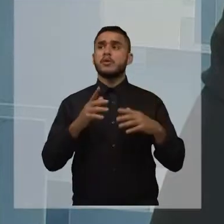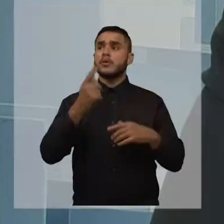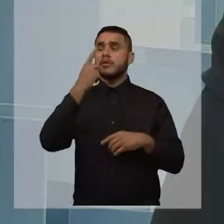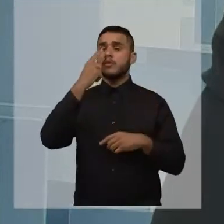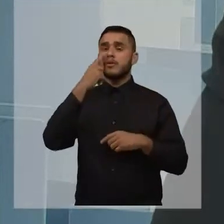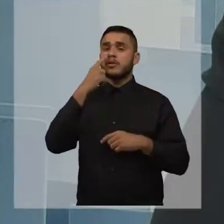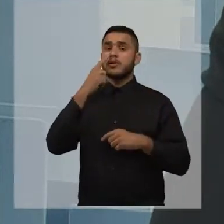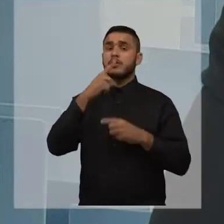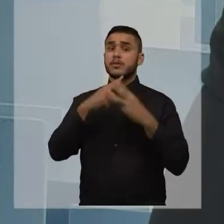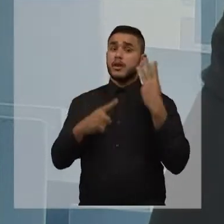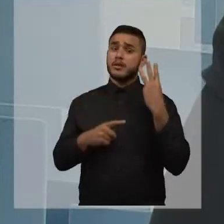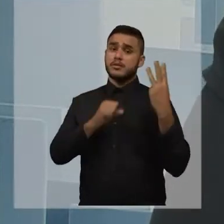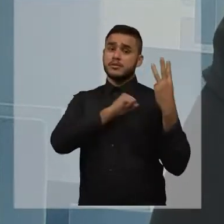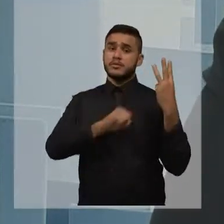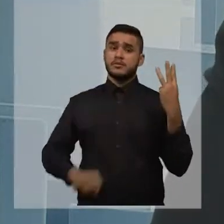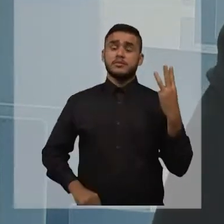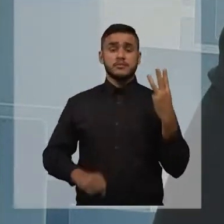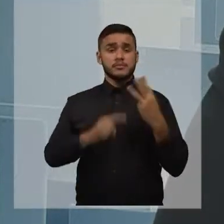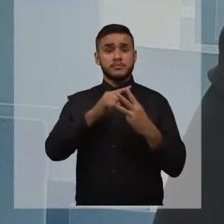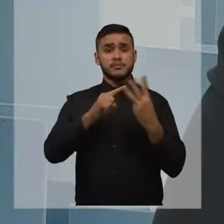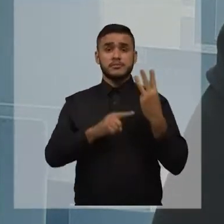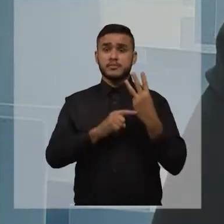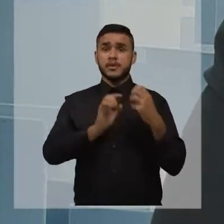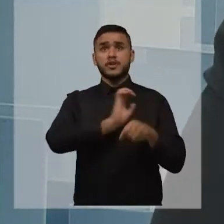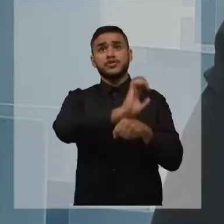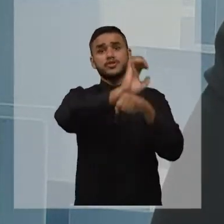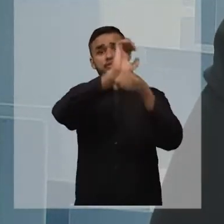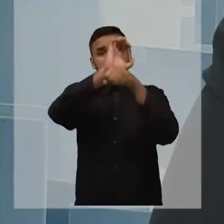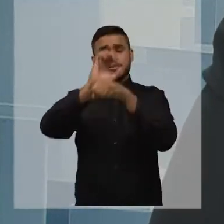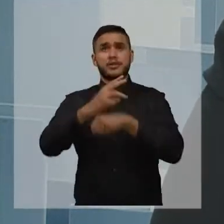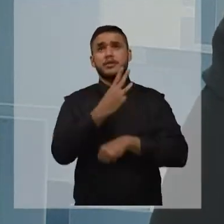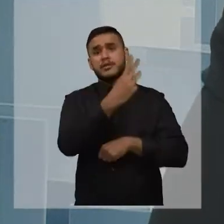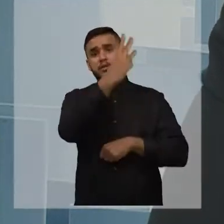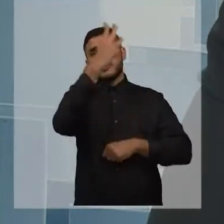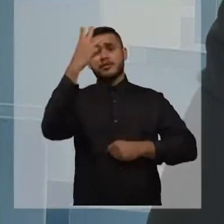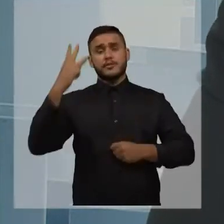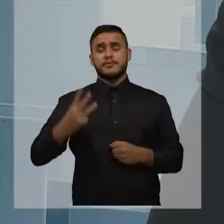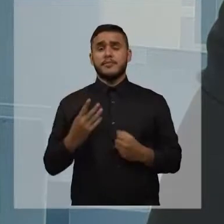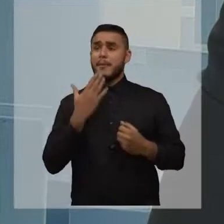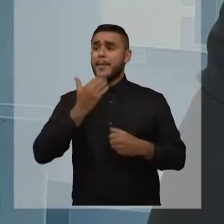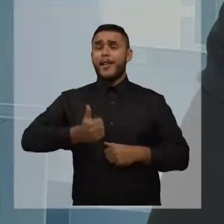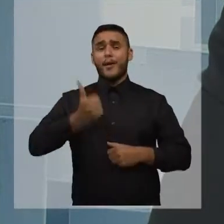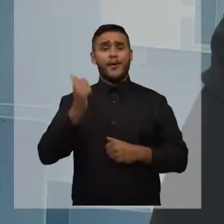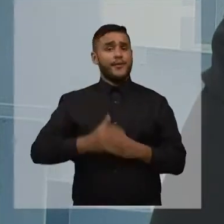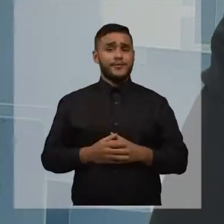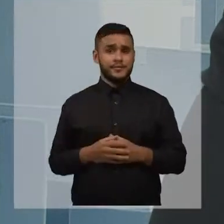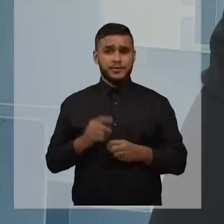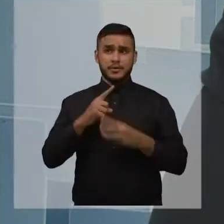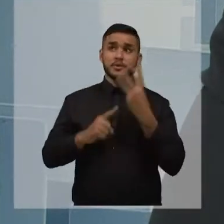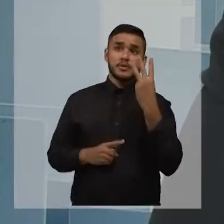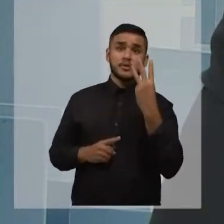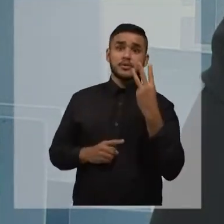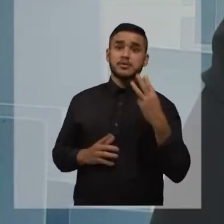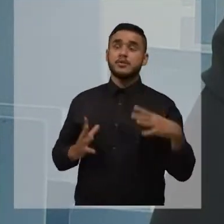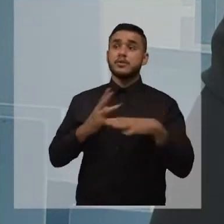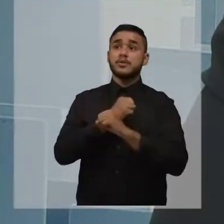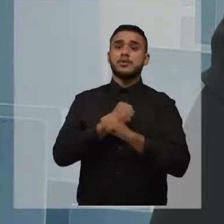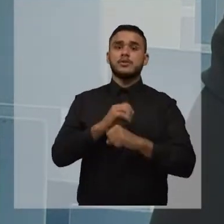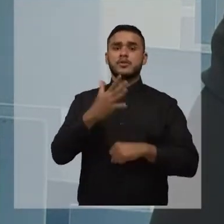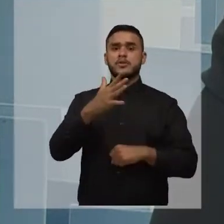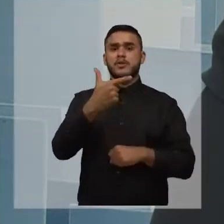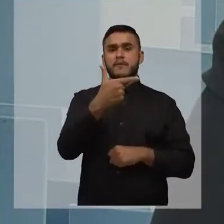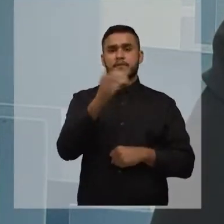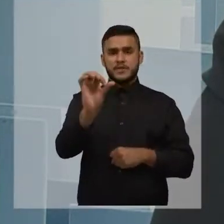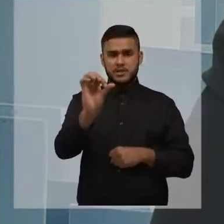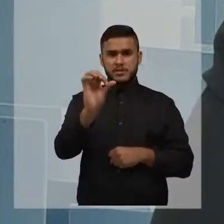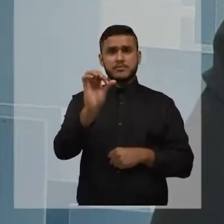só são 3. Como em todo o estado da federação, são 3, né? Então é muito mais fácil você acompanhar 3 pessoas do que apoiar 26, né? Que só aqui é 26